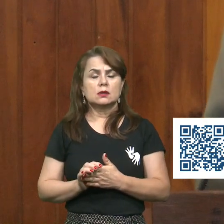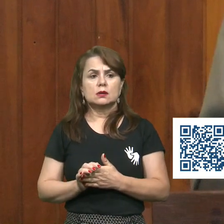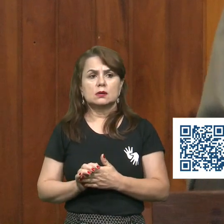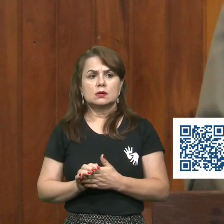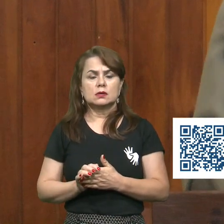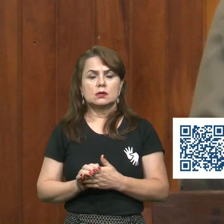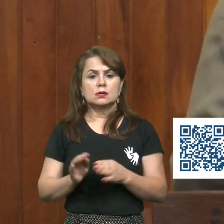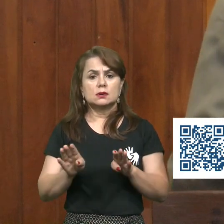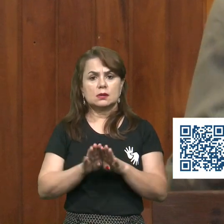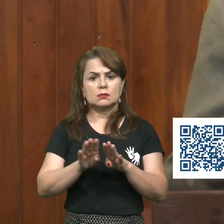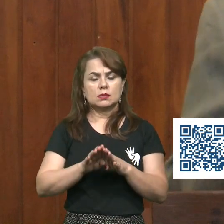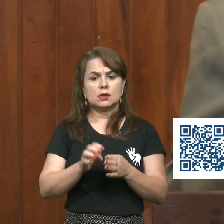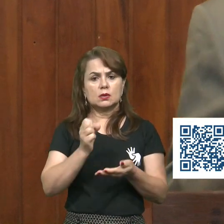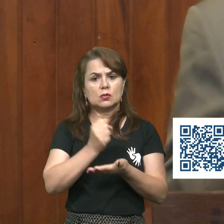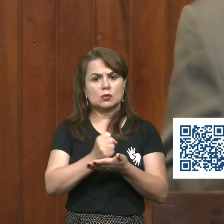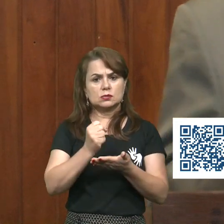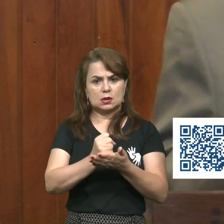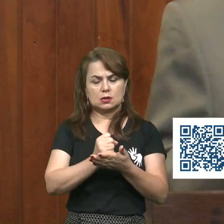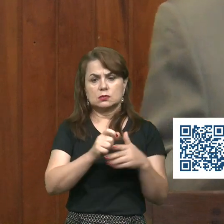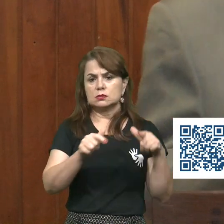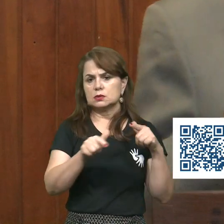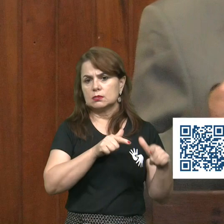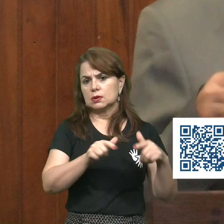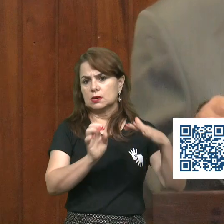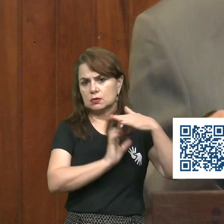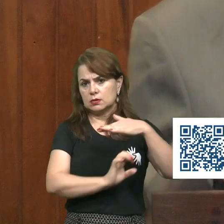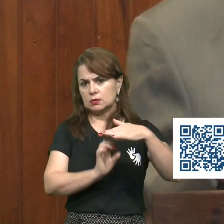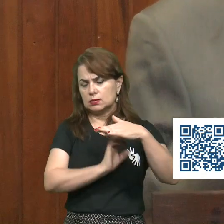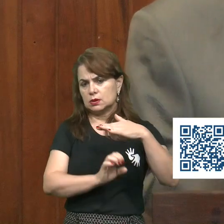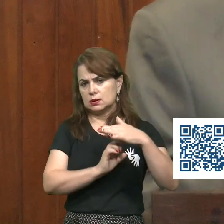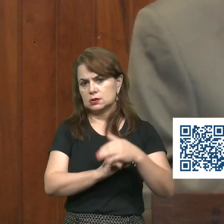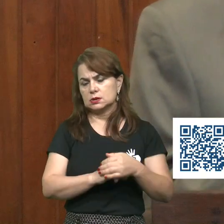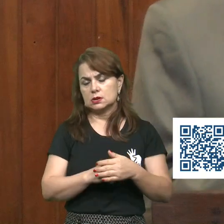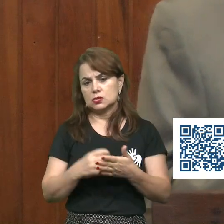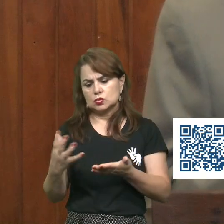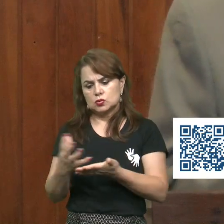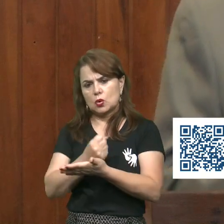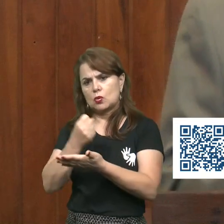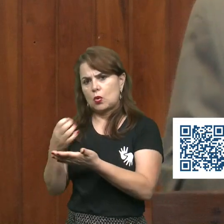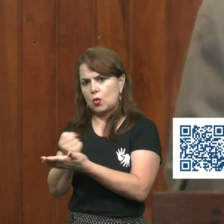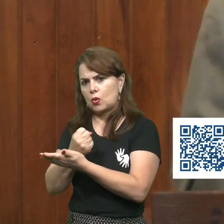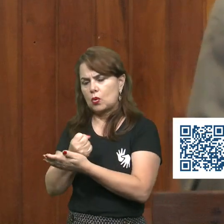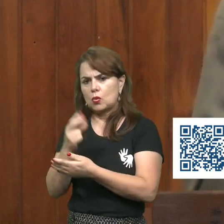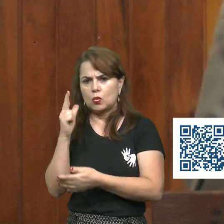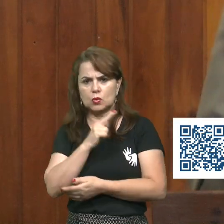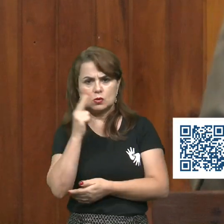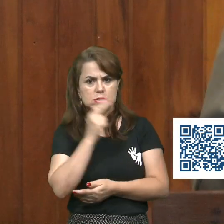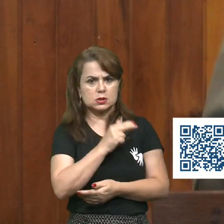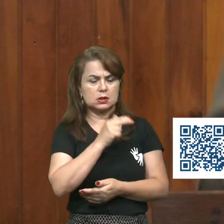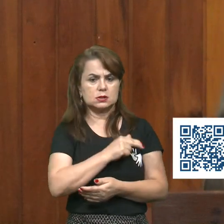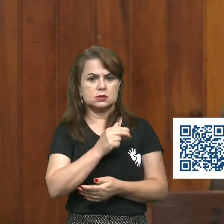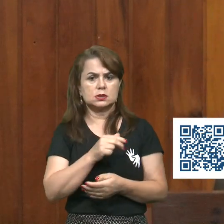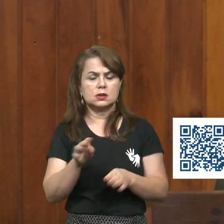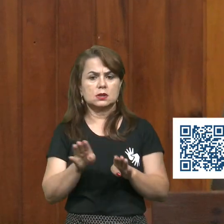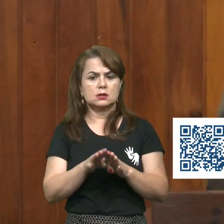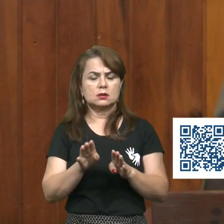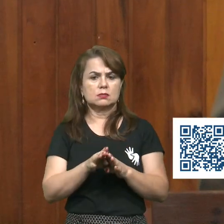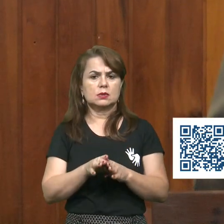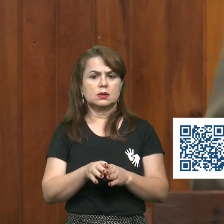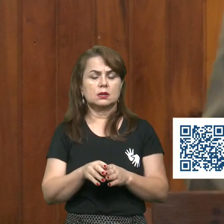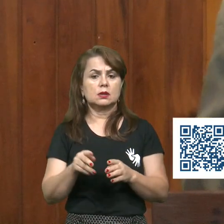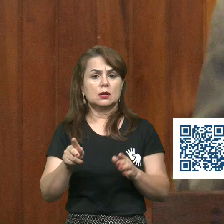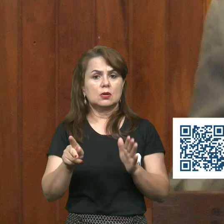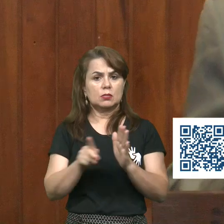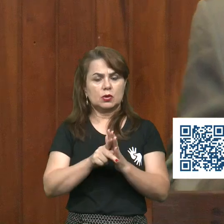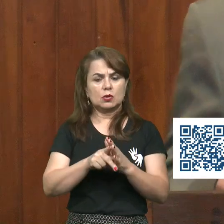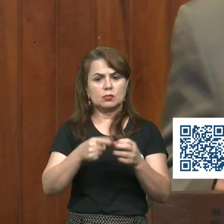E o contrato para prestação de serviço de socorro e emergência em casos de média e alta complexidade para o